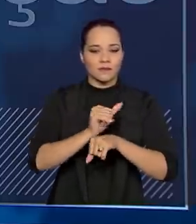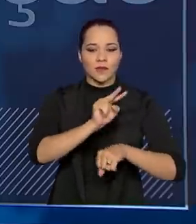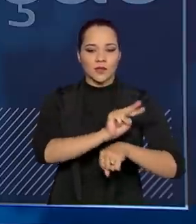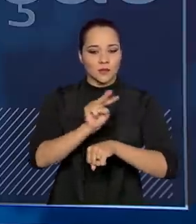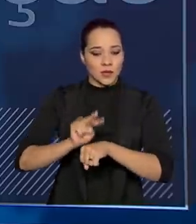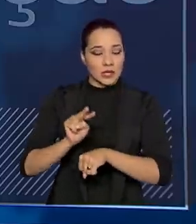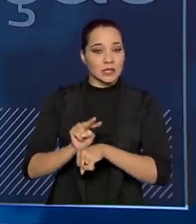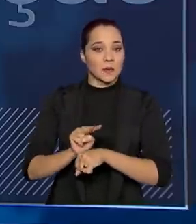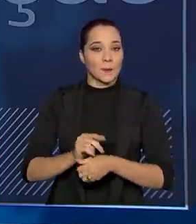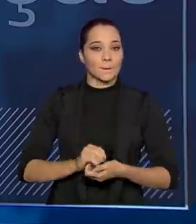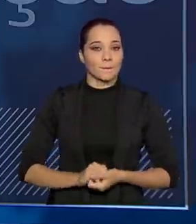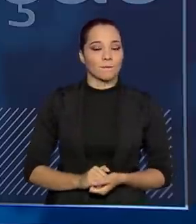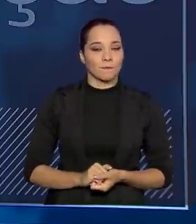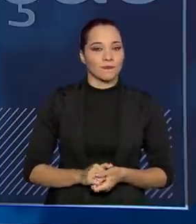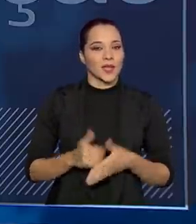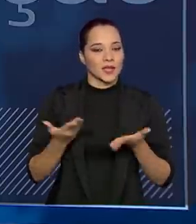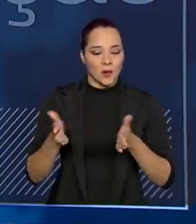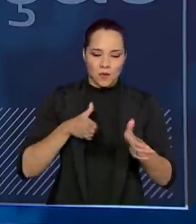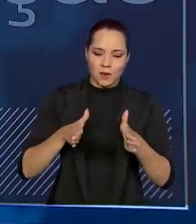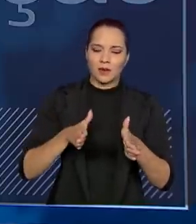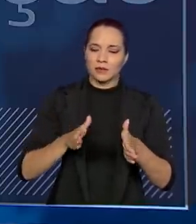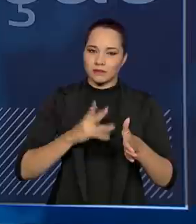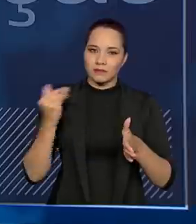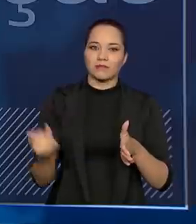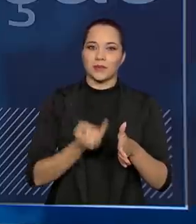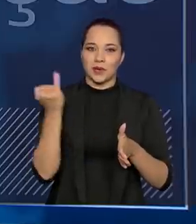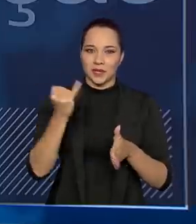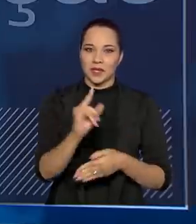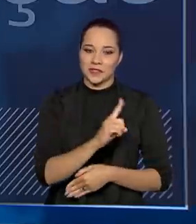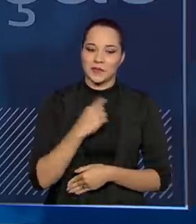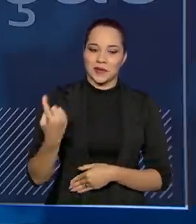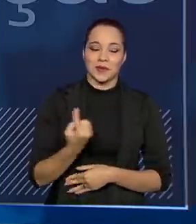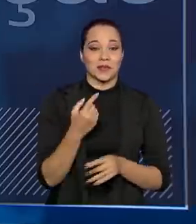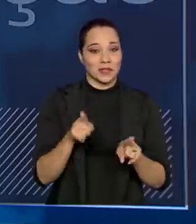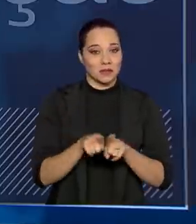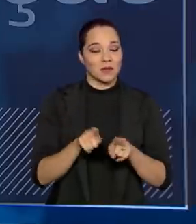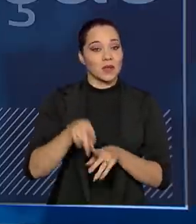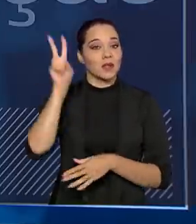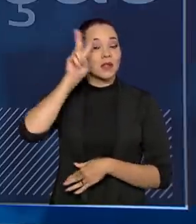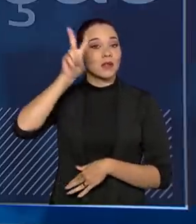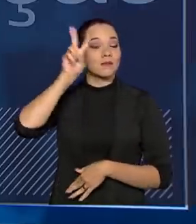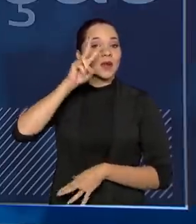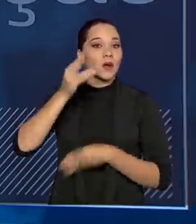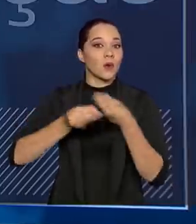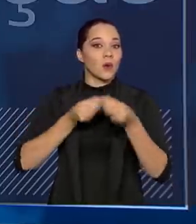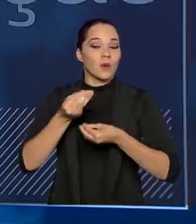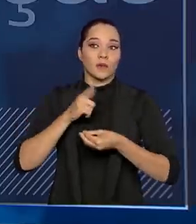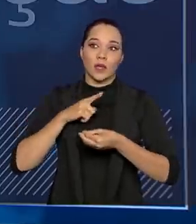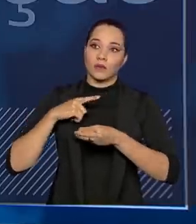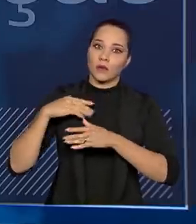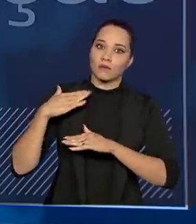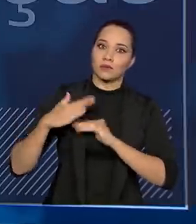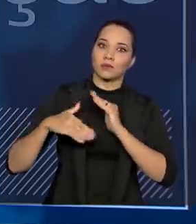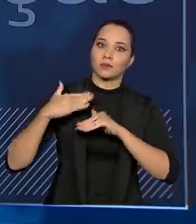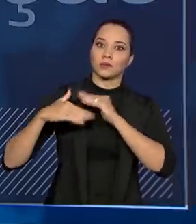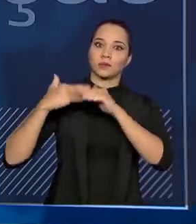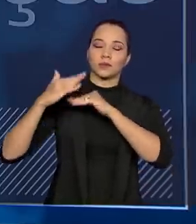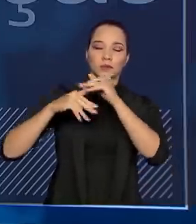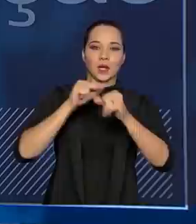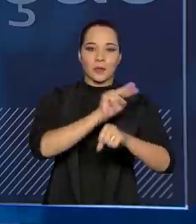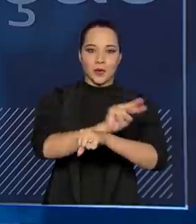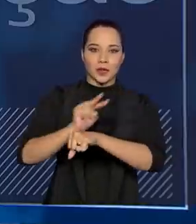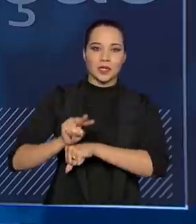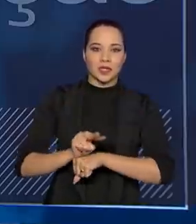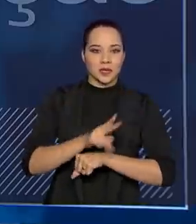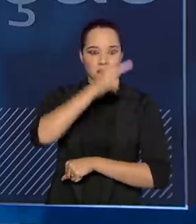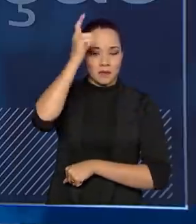esse consumidor. Então, é um momento muito importante para nós também, né, recordarmos como tivemos uma evolução na proteção e na